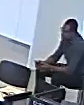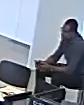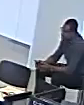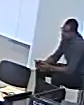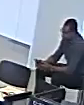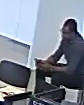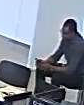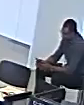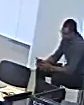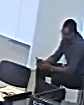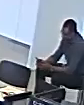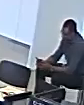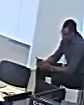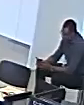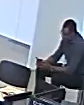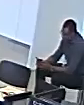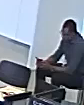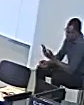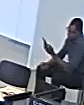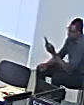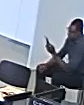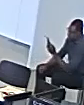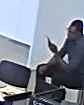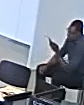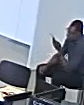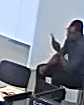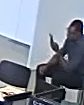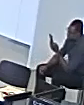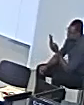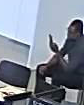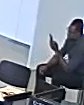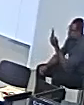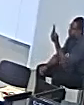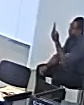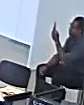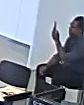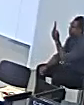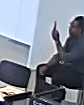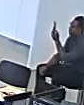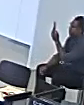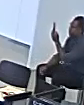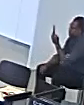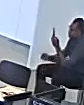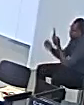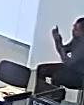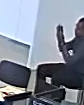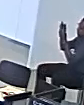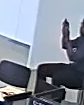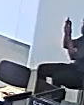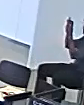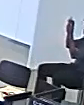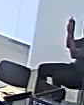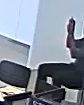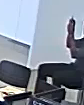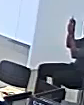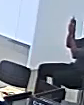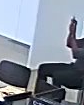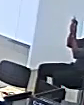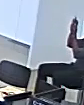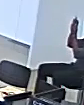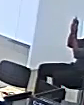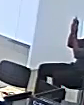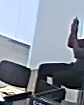Obrigado, deputado. A gente percebe realmente que é um homem muito preparado, palavras sábias. Assim como as palavras